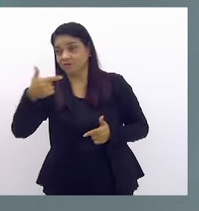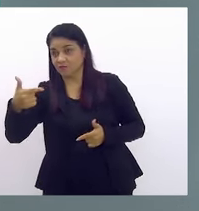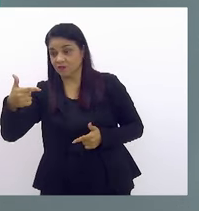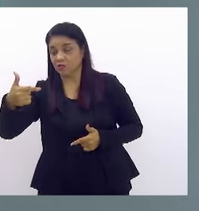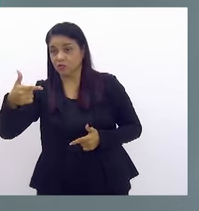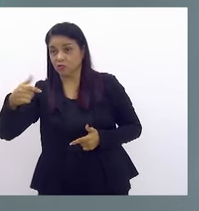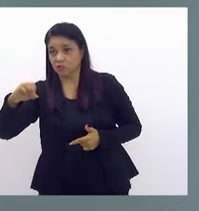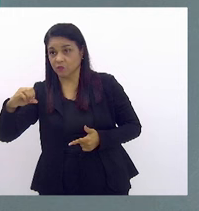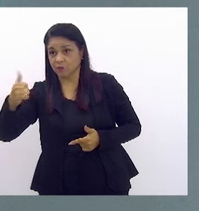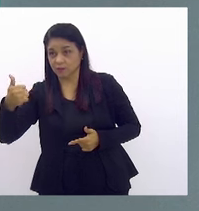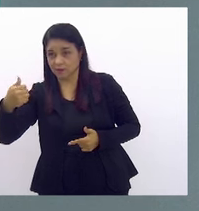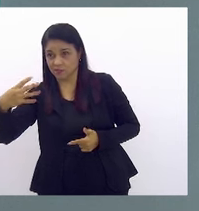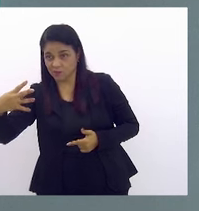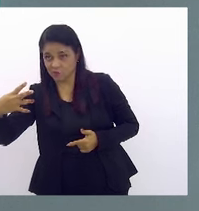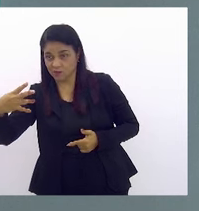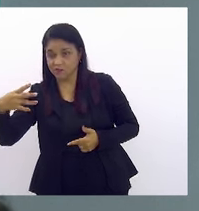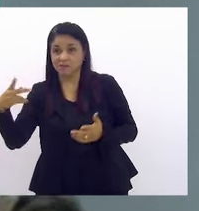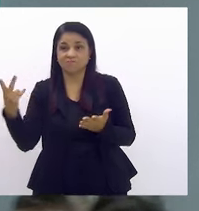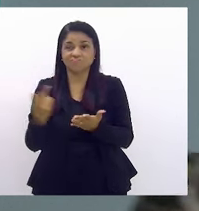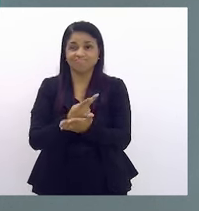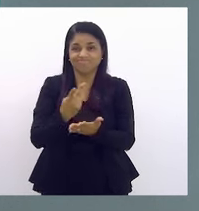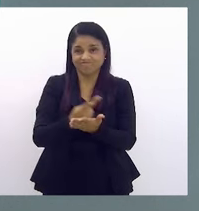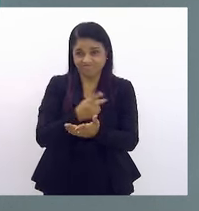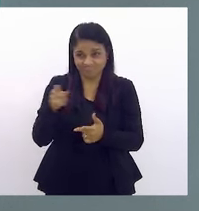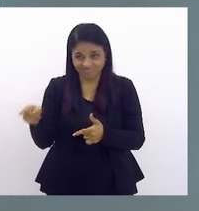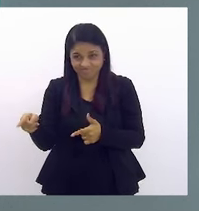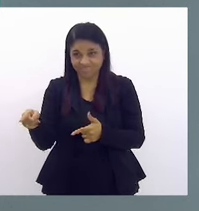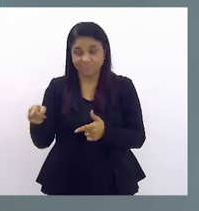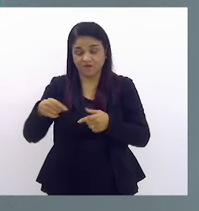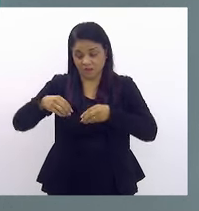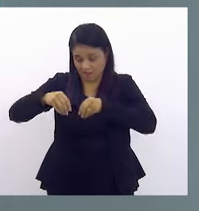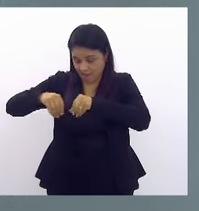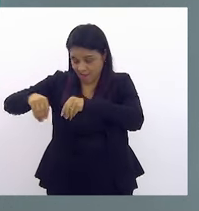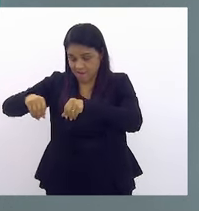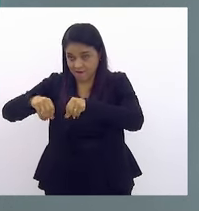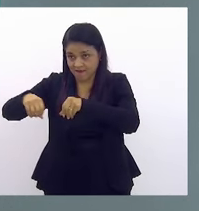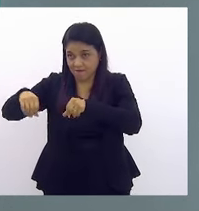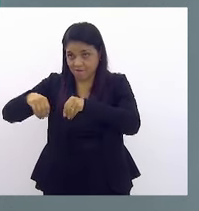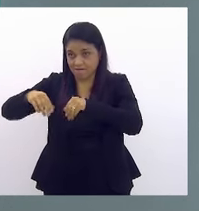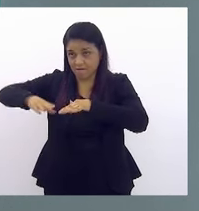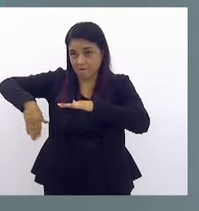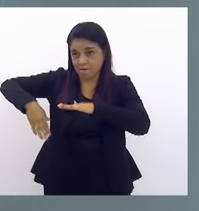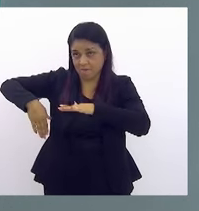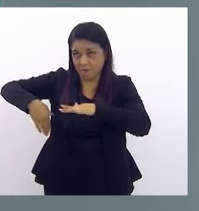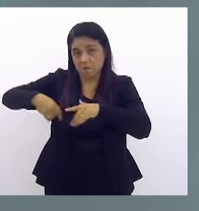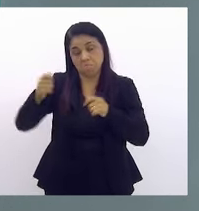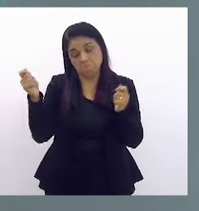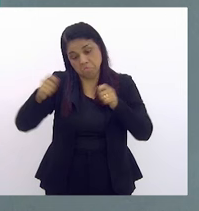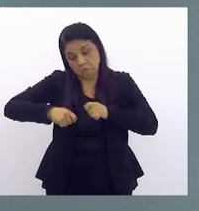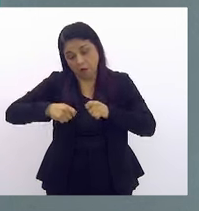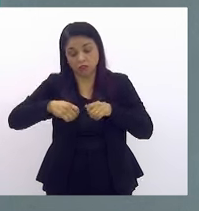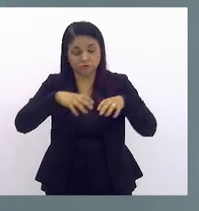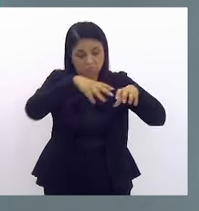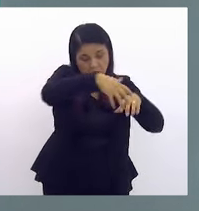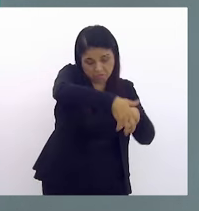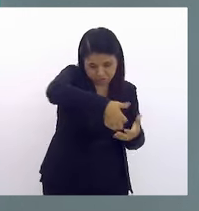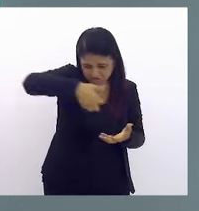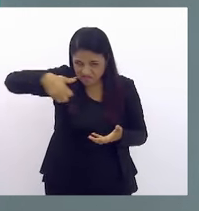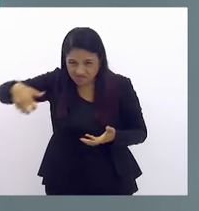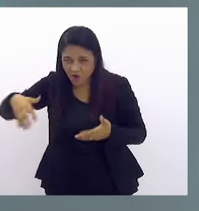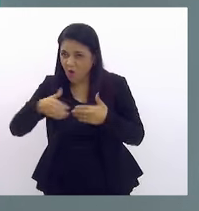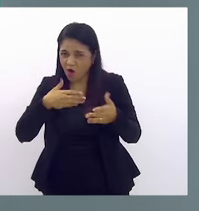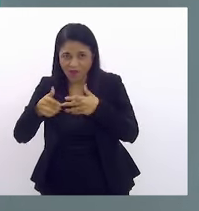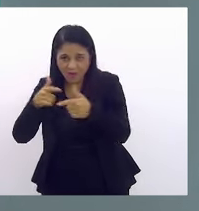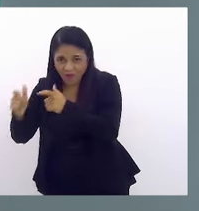ilícito cometido pela SOMAR, que acha que a areia da praia pode pegar e carregar para qualquer lugar. Né?